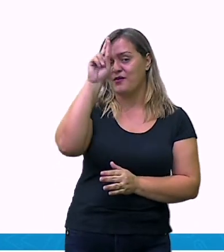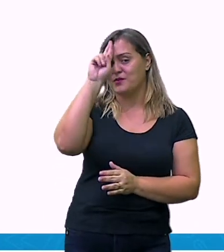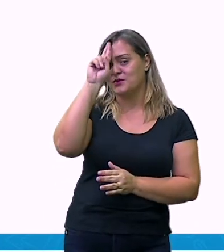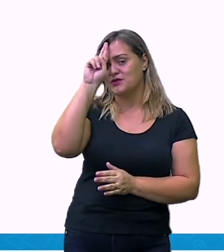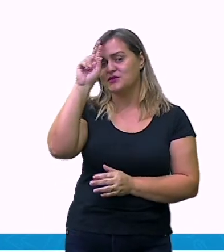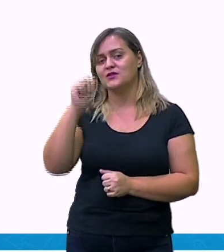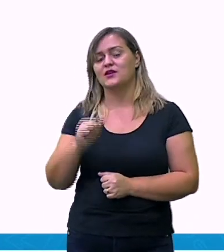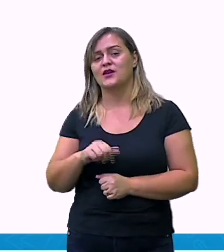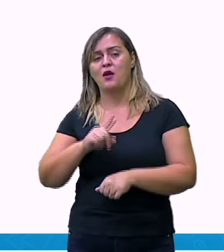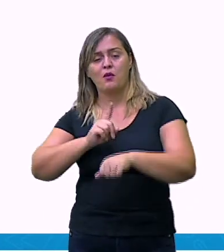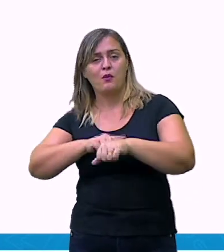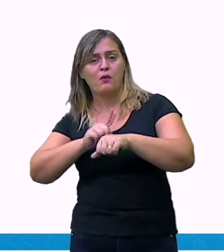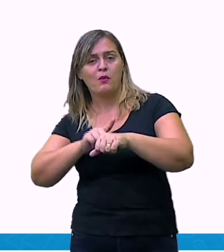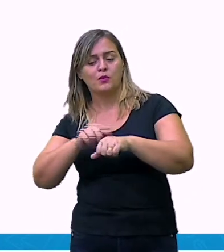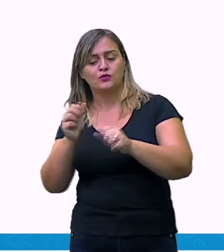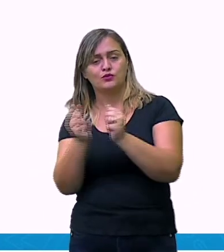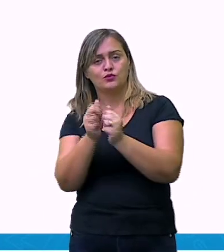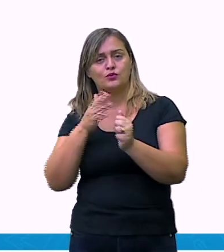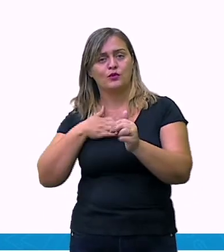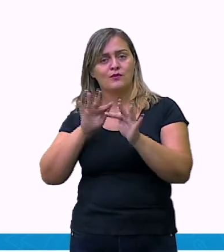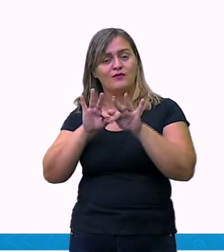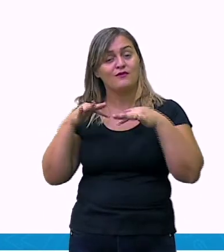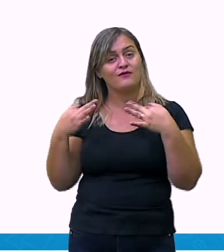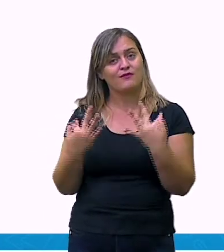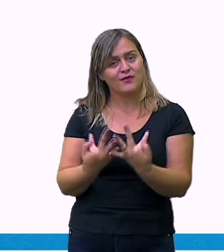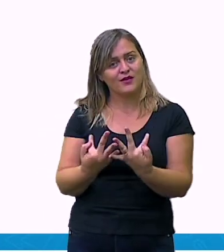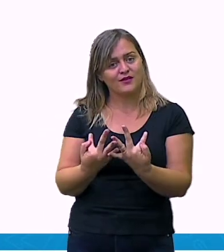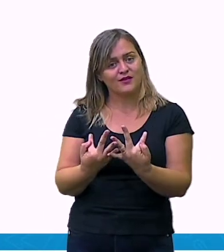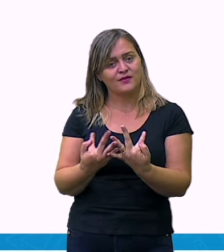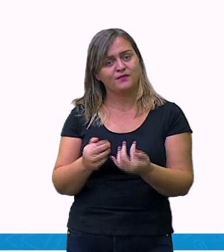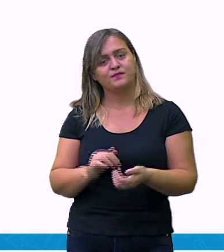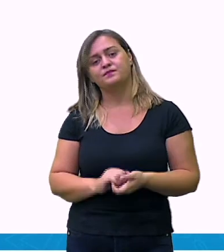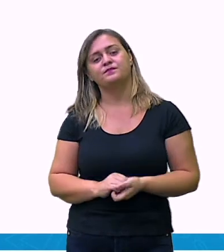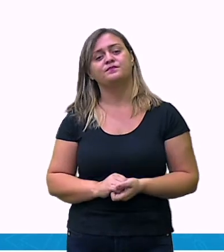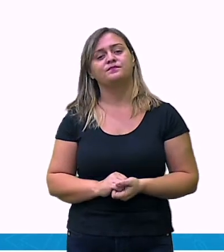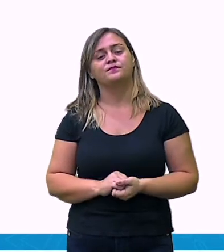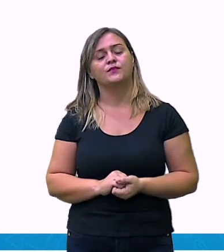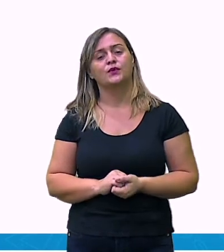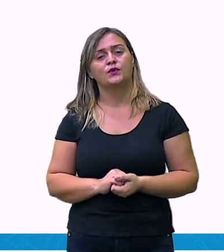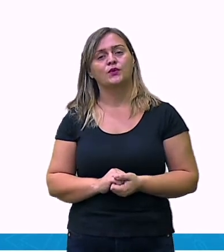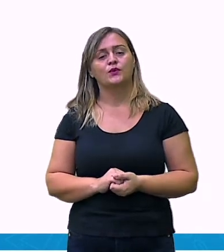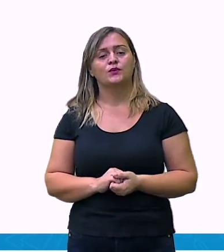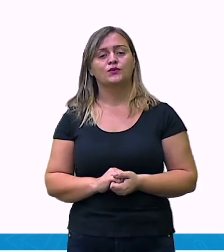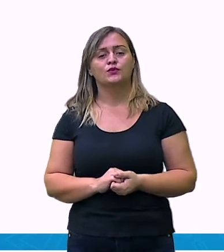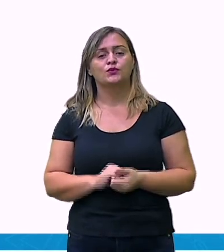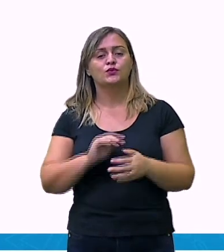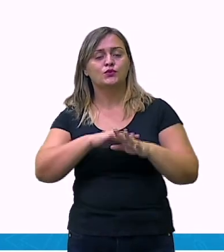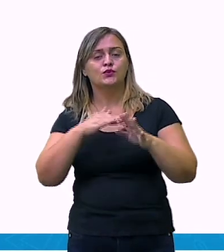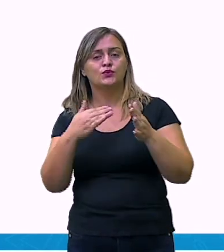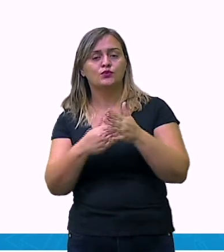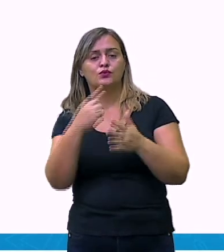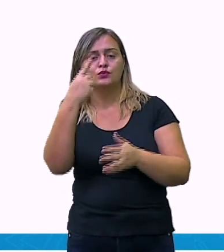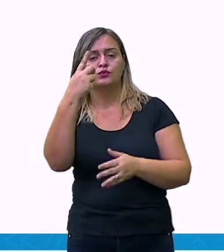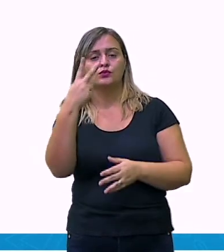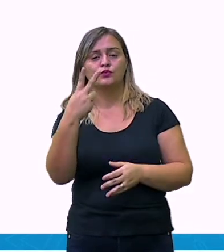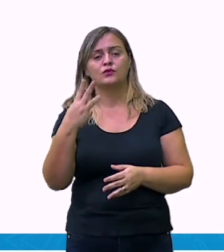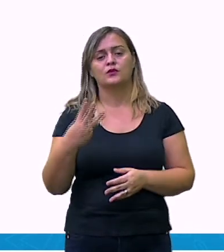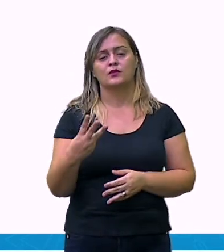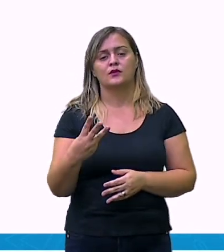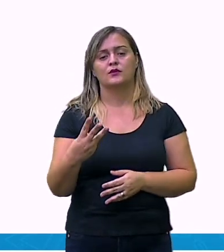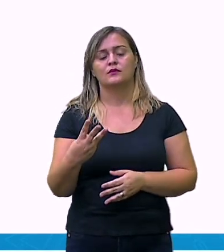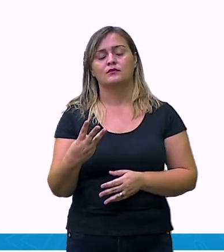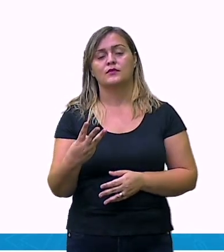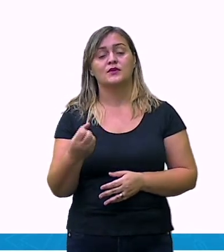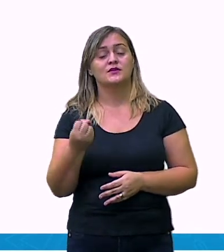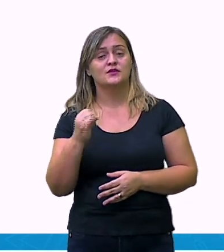momentos com minha família. 4. Todas as alternativas. Se você marcou todas as